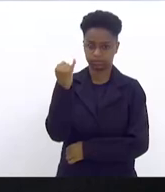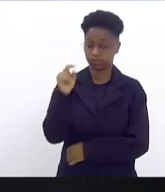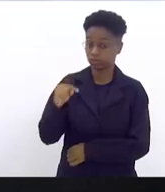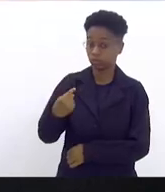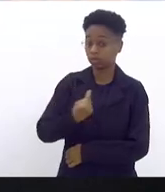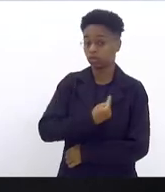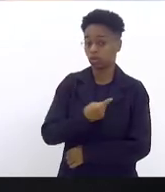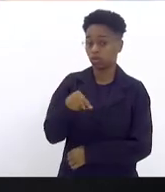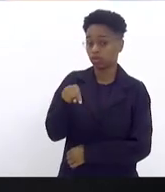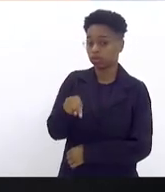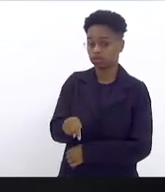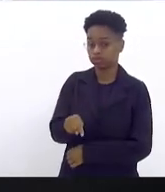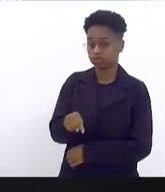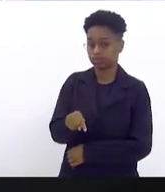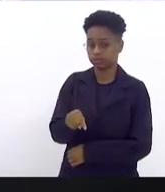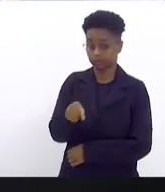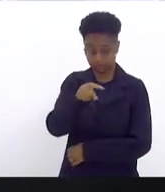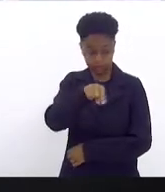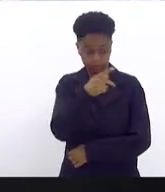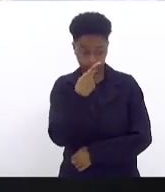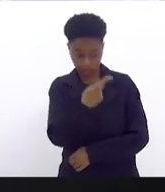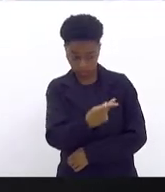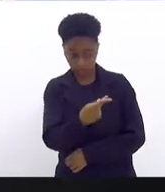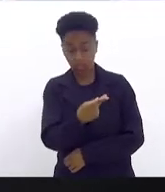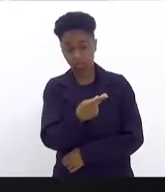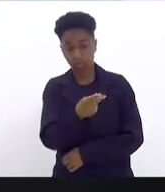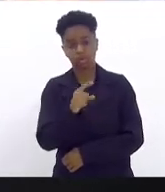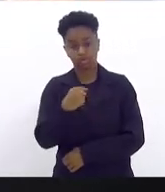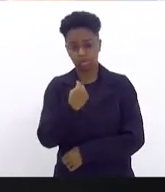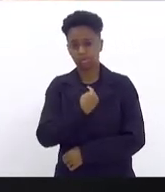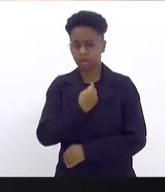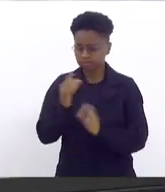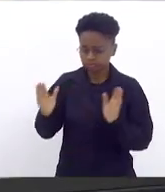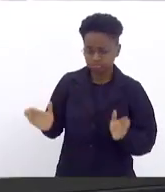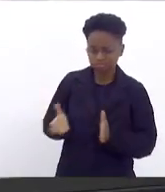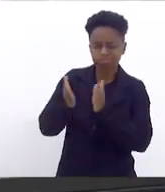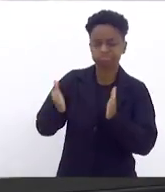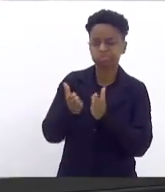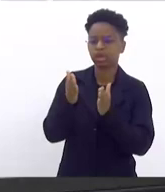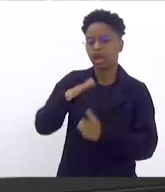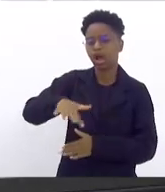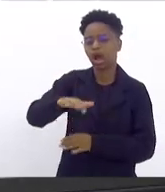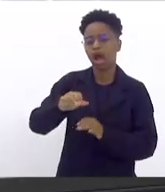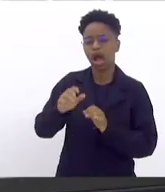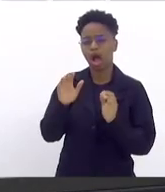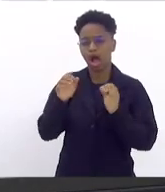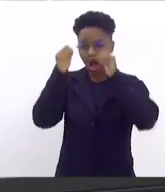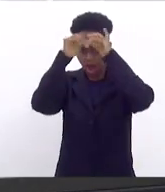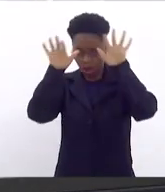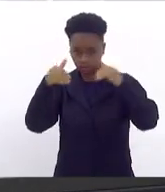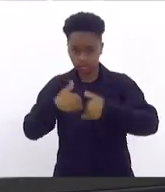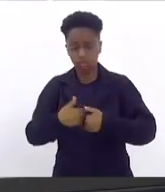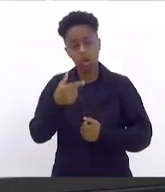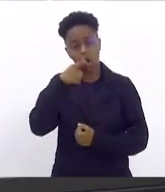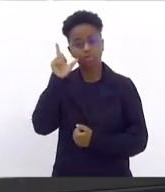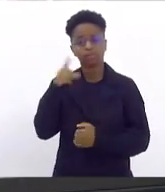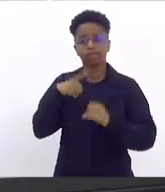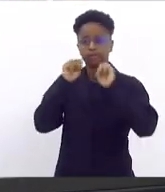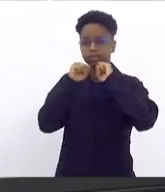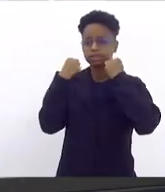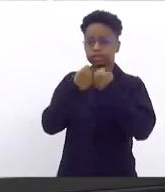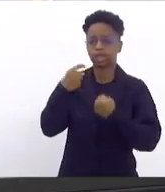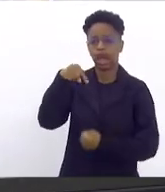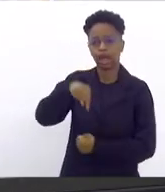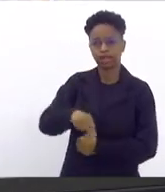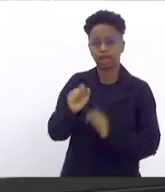como Vossa Excelência disse, somos absolutamente entusiastas da causa. Ontem fizemos um seminário aqui